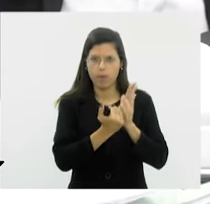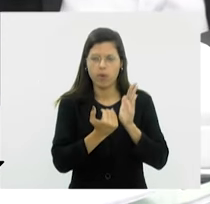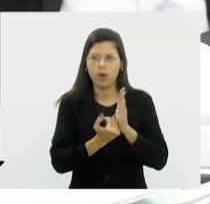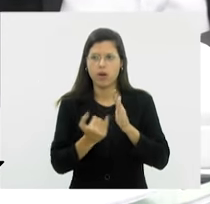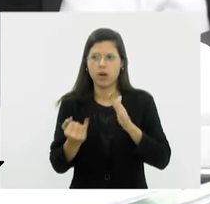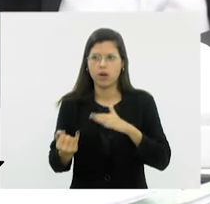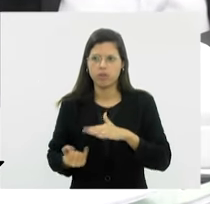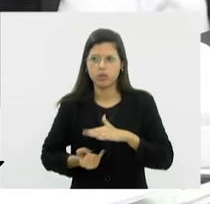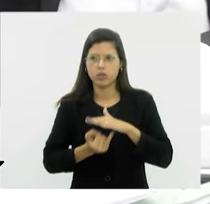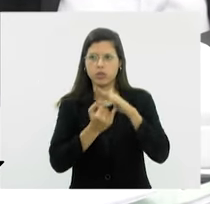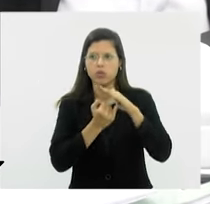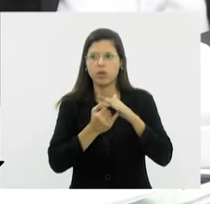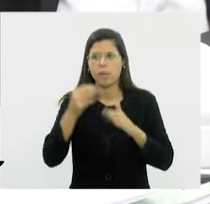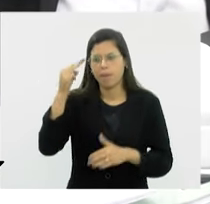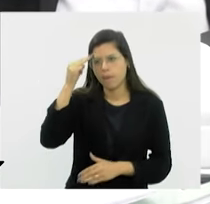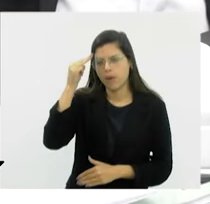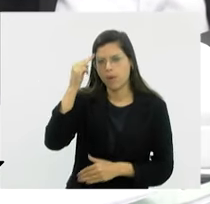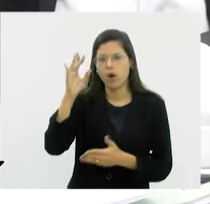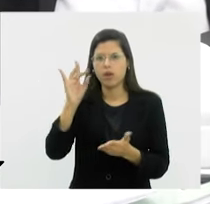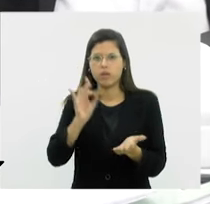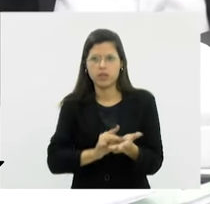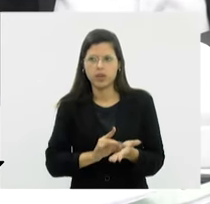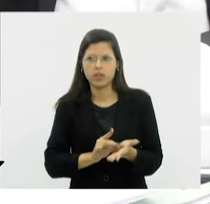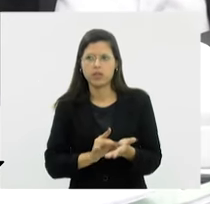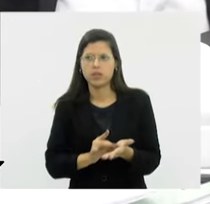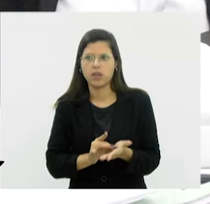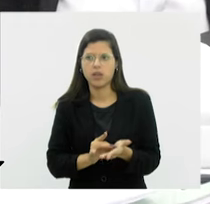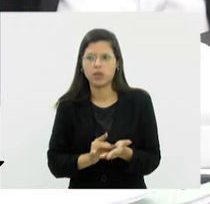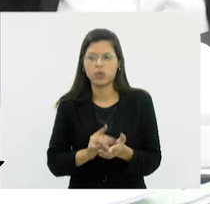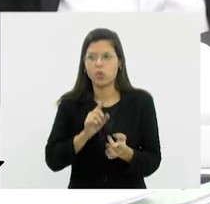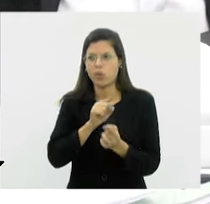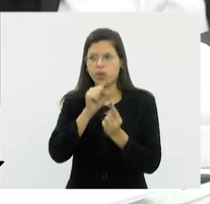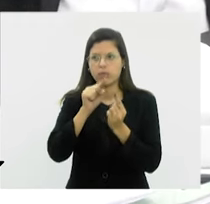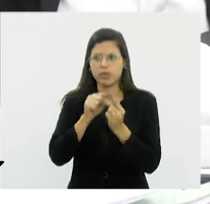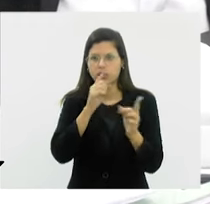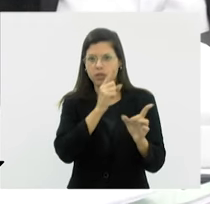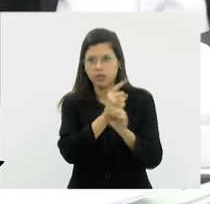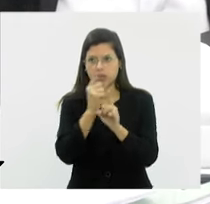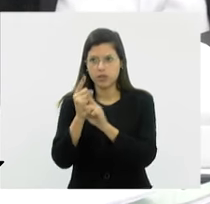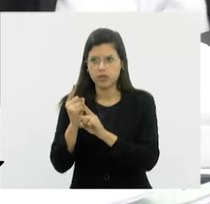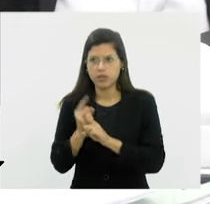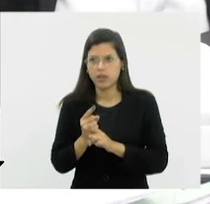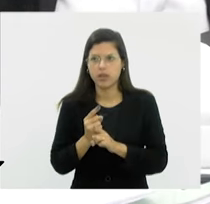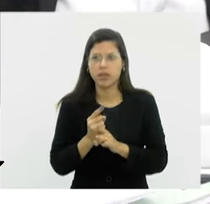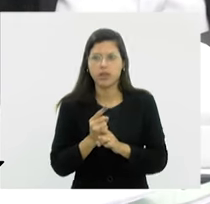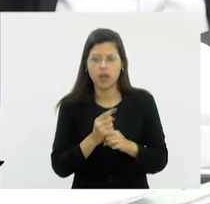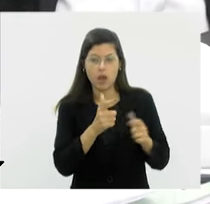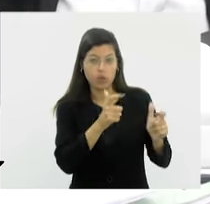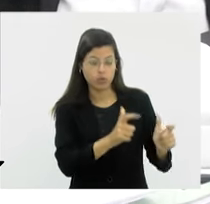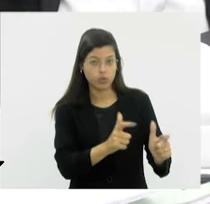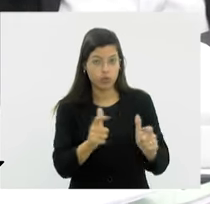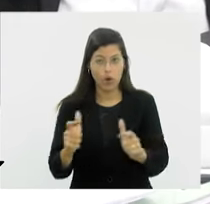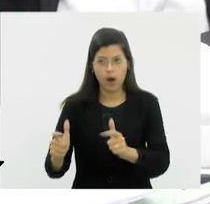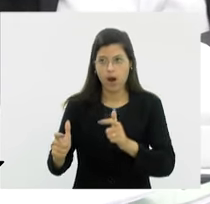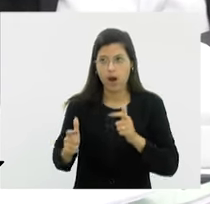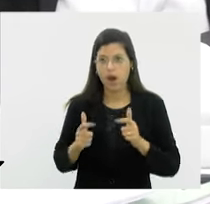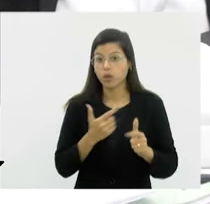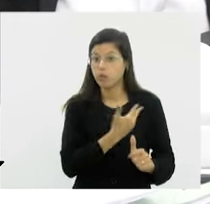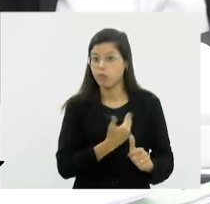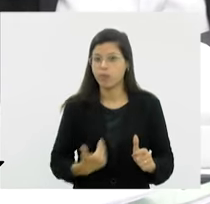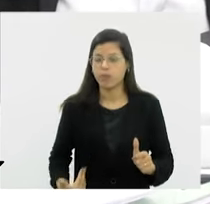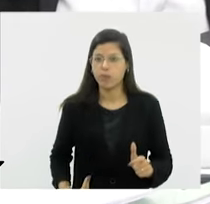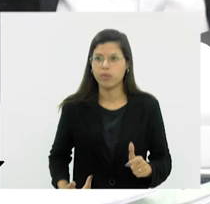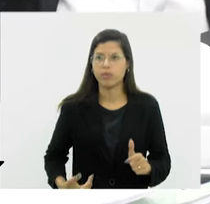instituindo o programa Memória e Verdade, com a finalidade de identificar publicamente os locais de